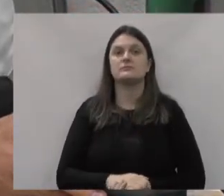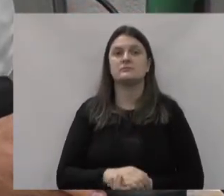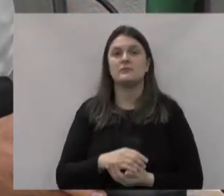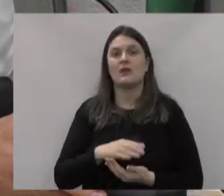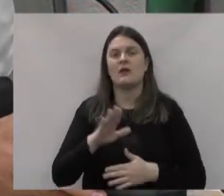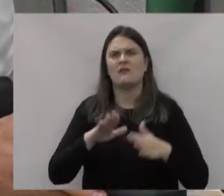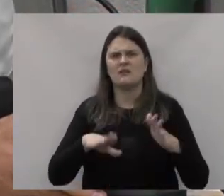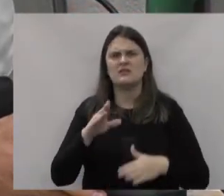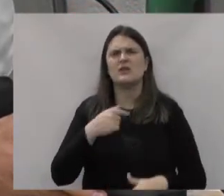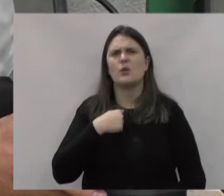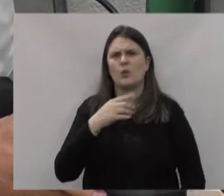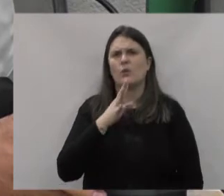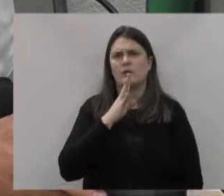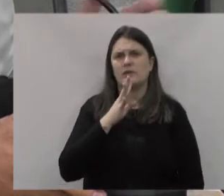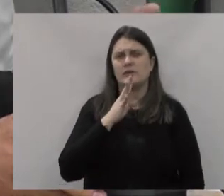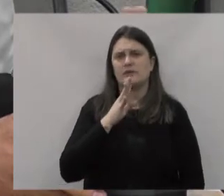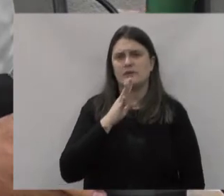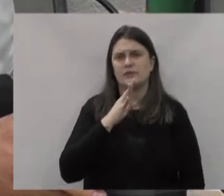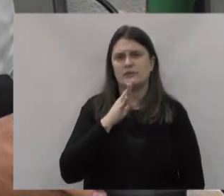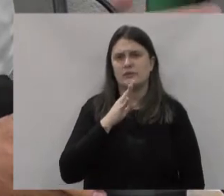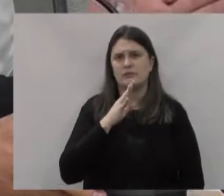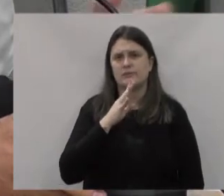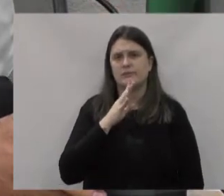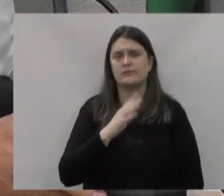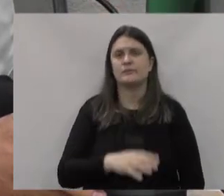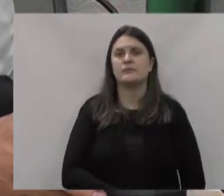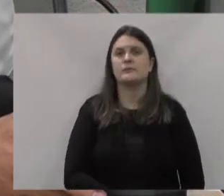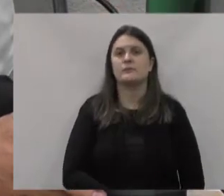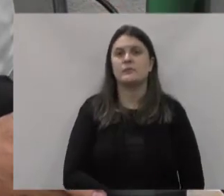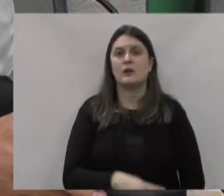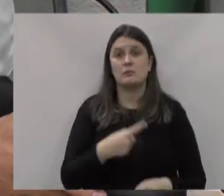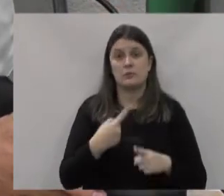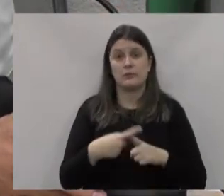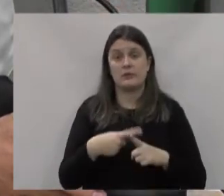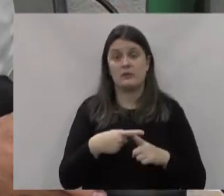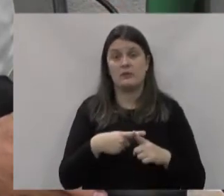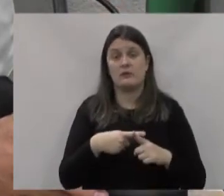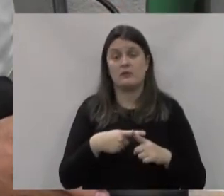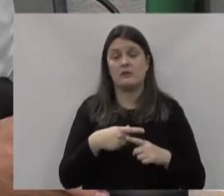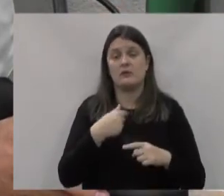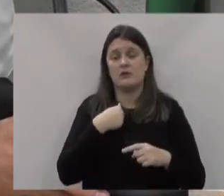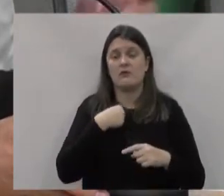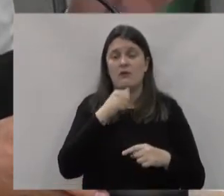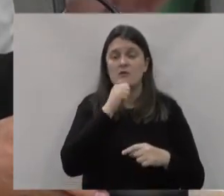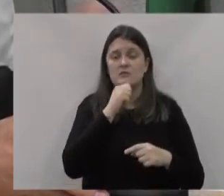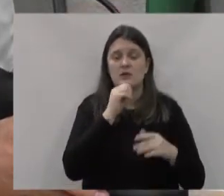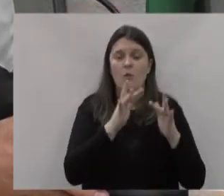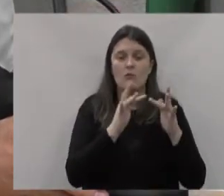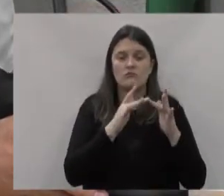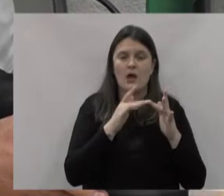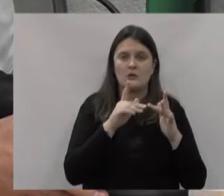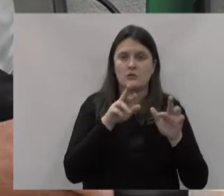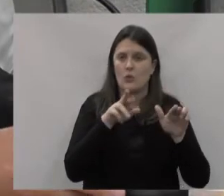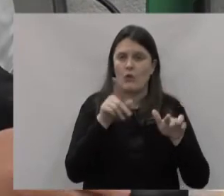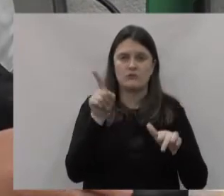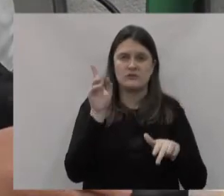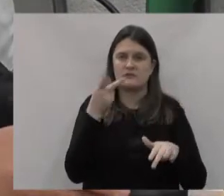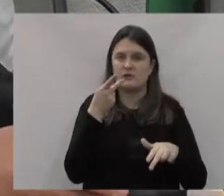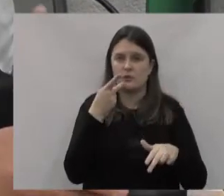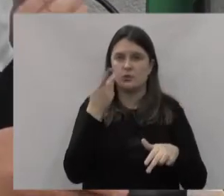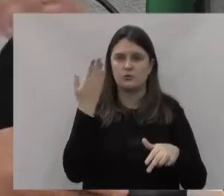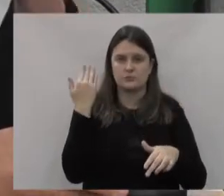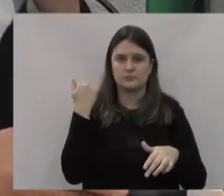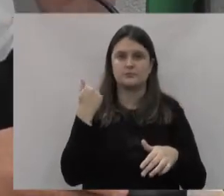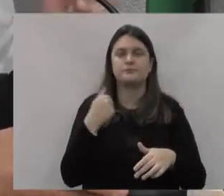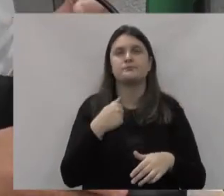algumas delas a gente tem conhecimento no local, porque ainda atendemos essas ocorrências que vocês falaram,